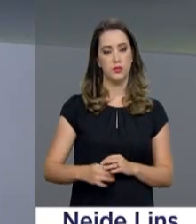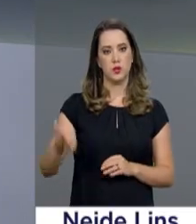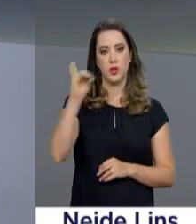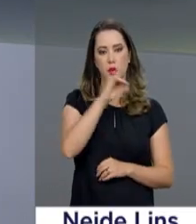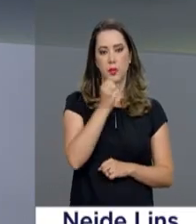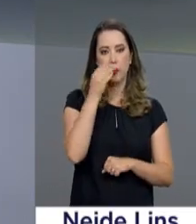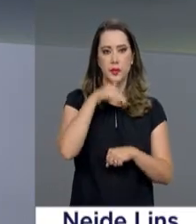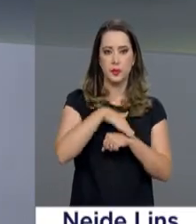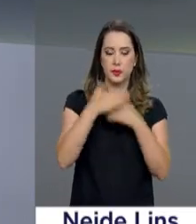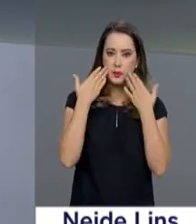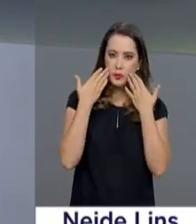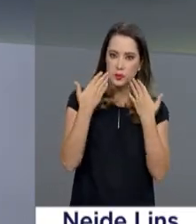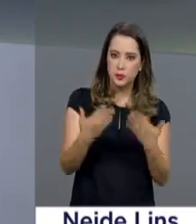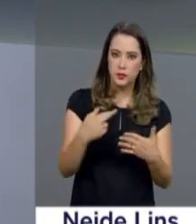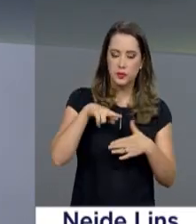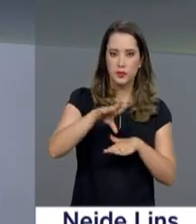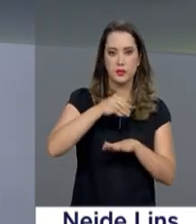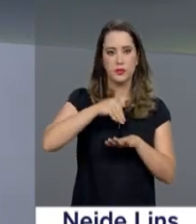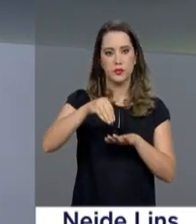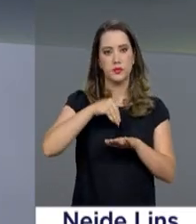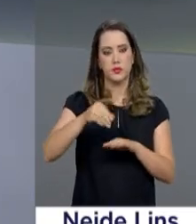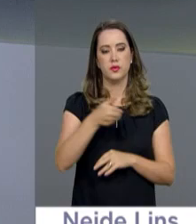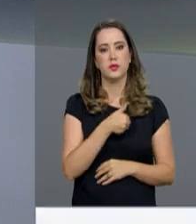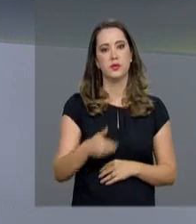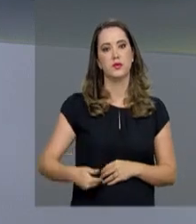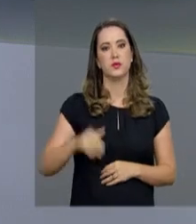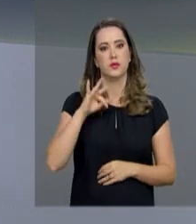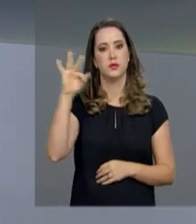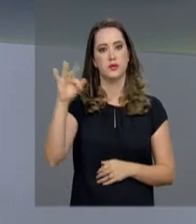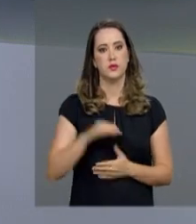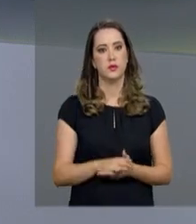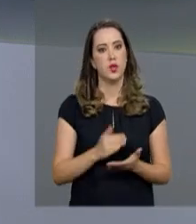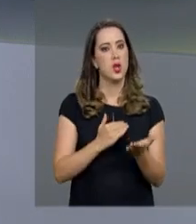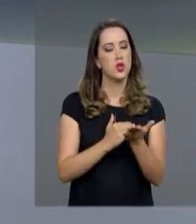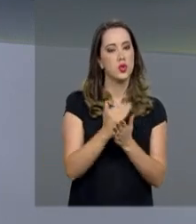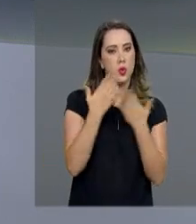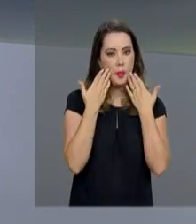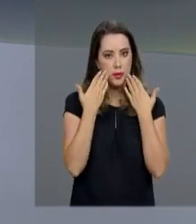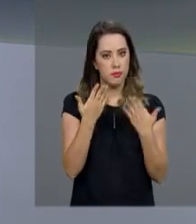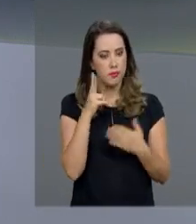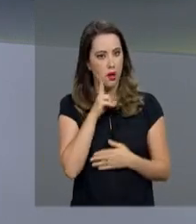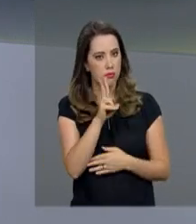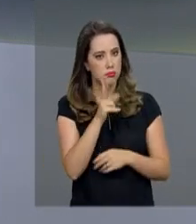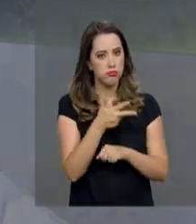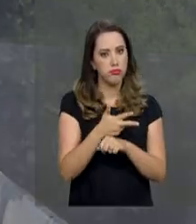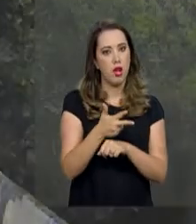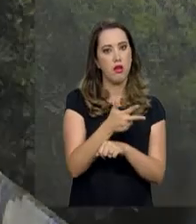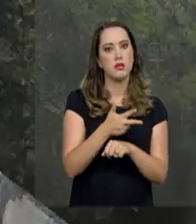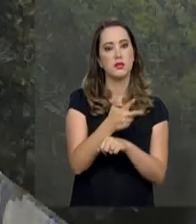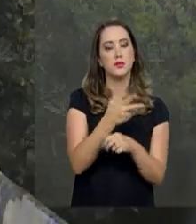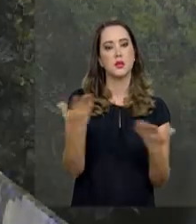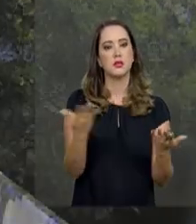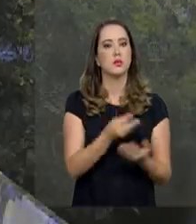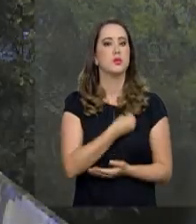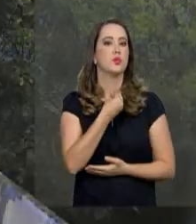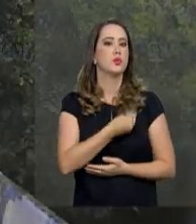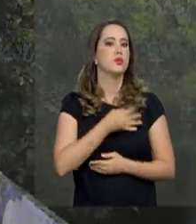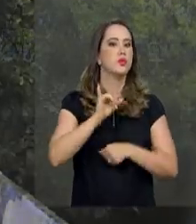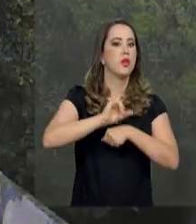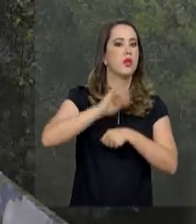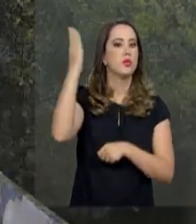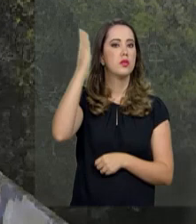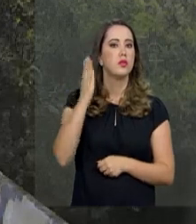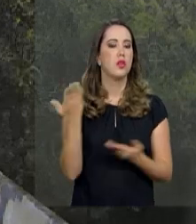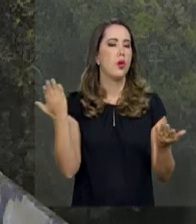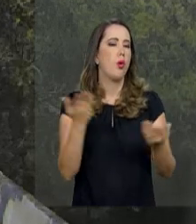Olá, boa noite. No ar o repórter NBR com as notícias do governo federal. A gente começa com imagens ao vivo da capital federal.